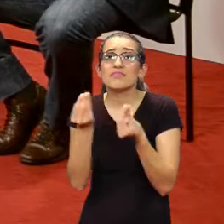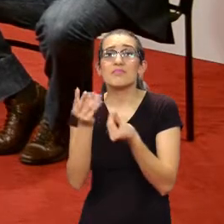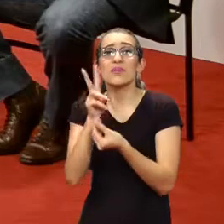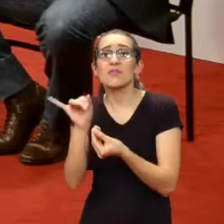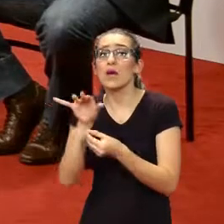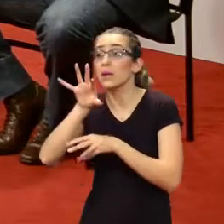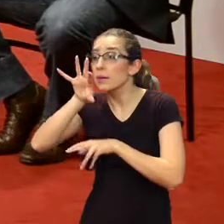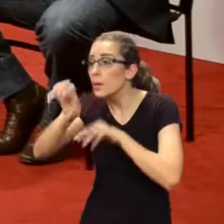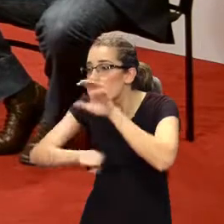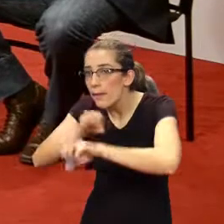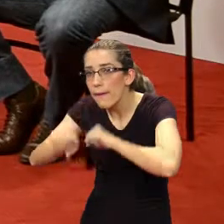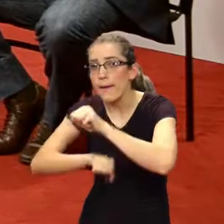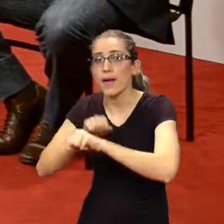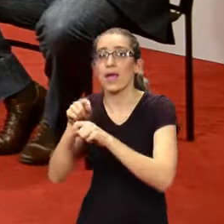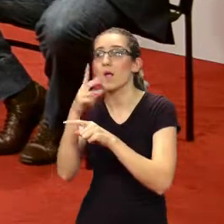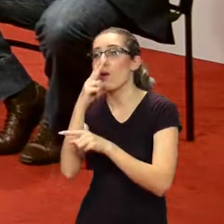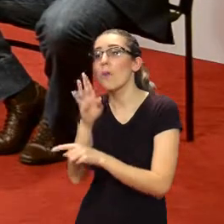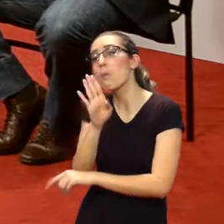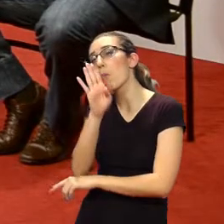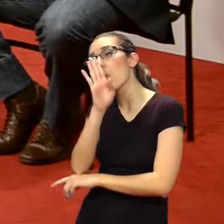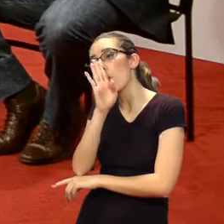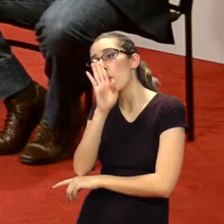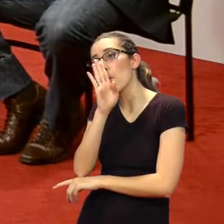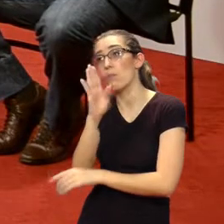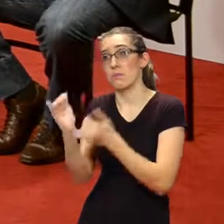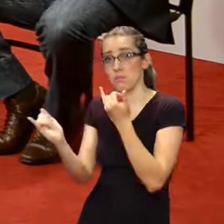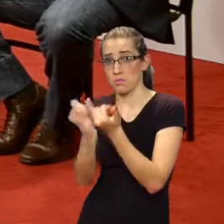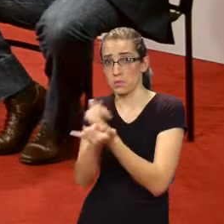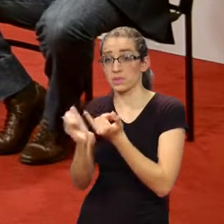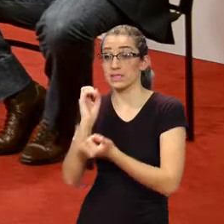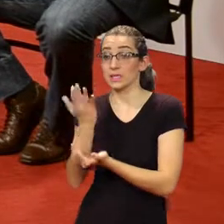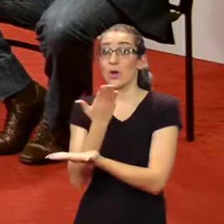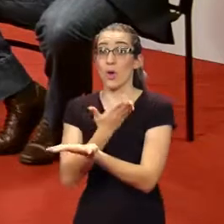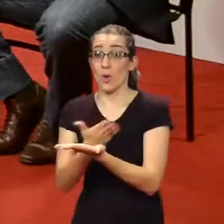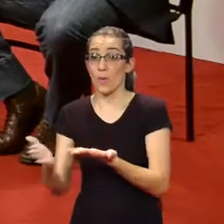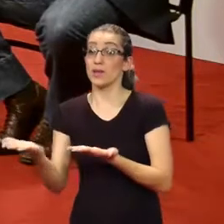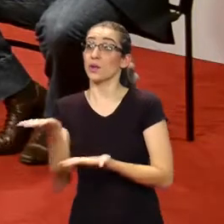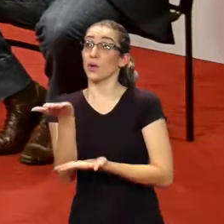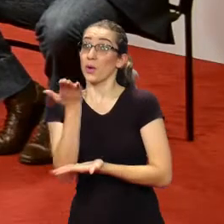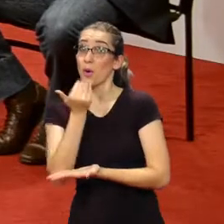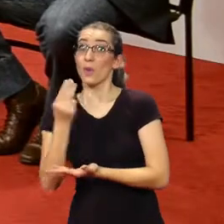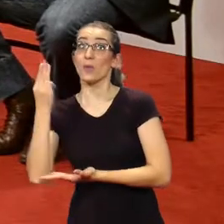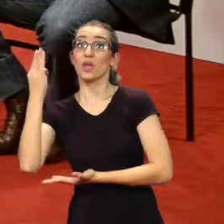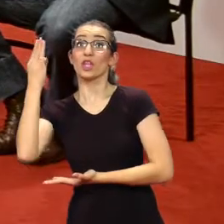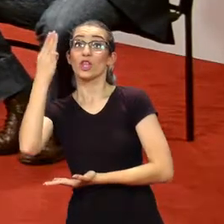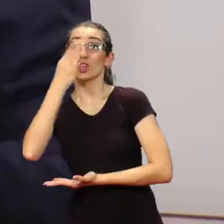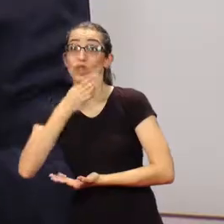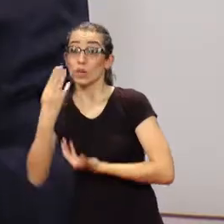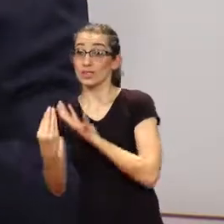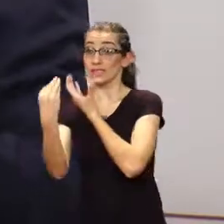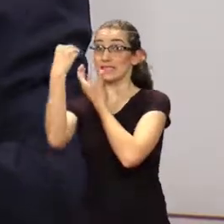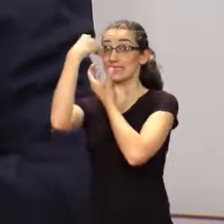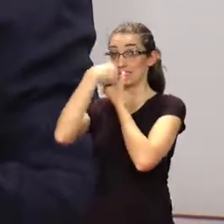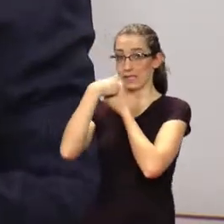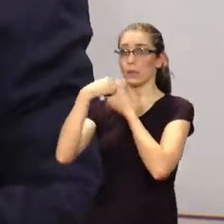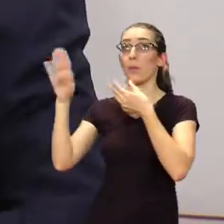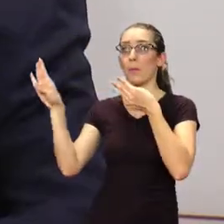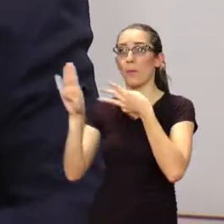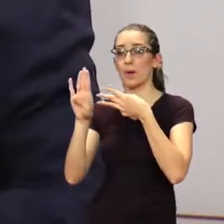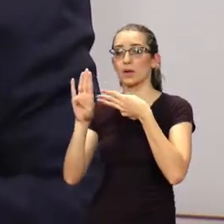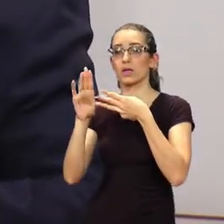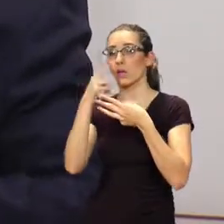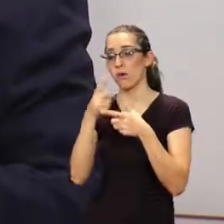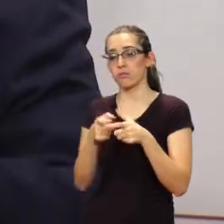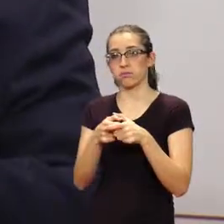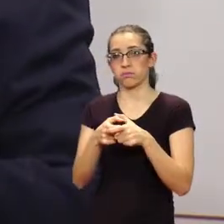forte da sacarose. Elas estão quietinhas lá. No momento em que nós começamos a consumir a sacarose, esses indivíduos dentro do ecossistema se